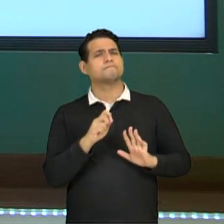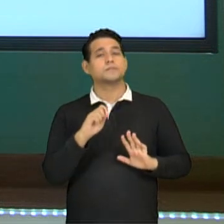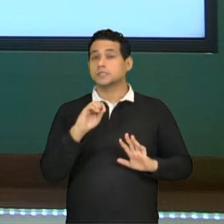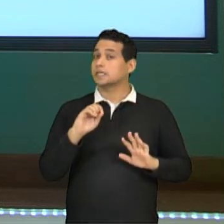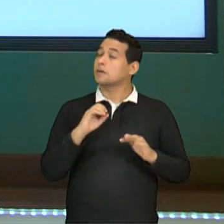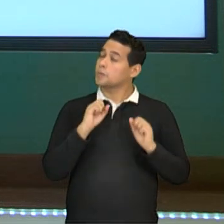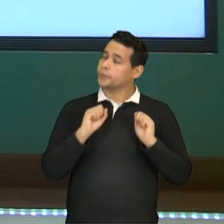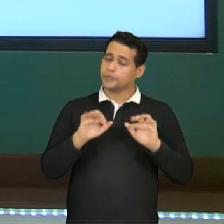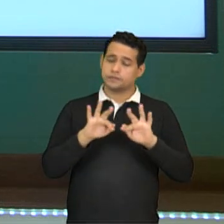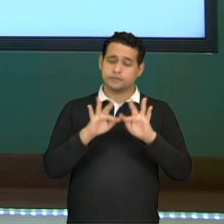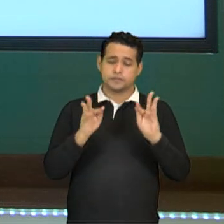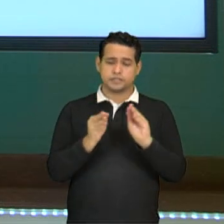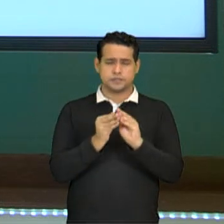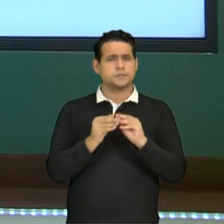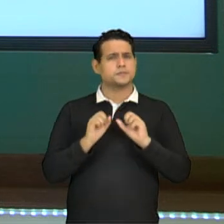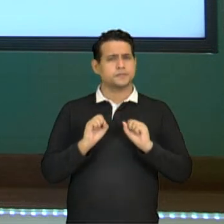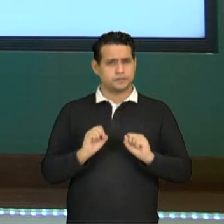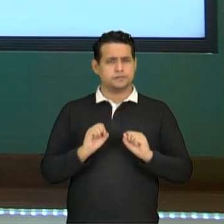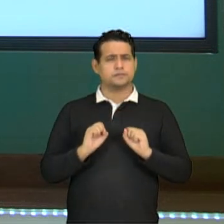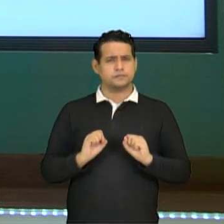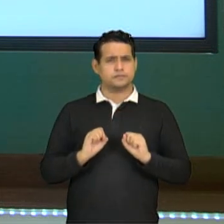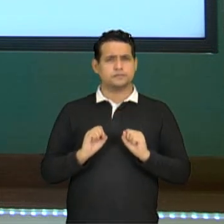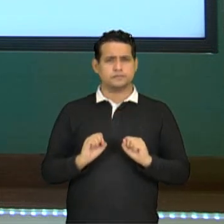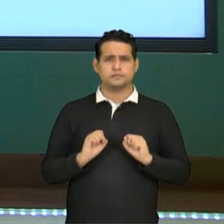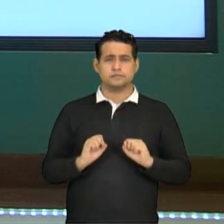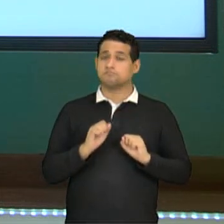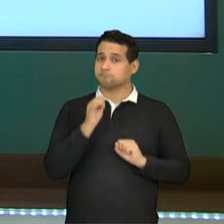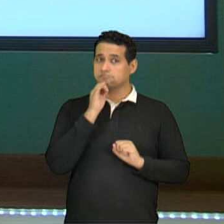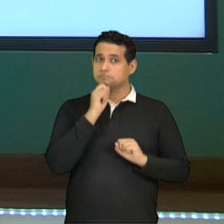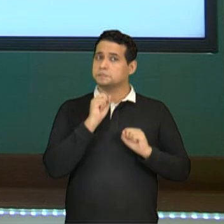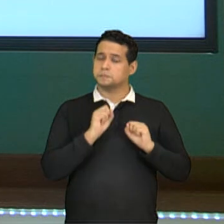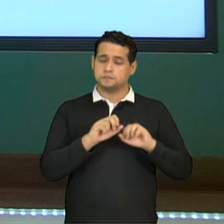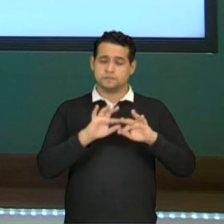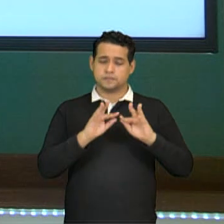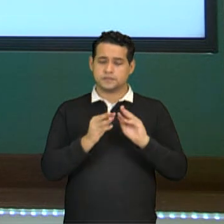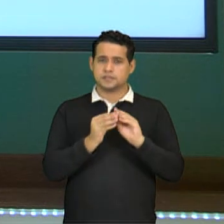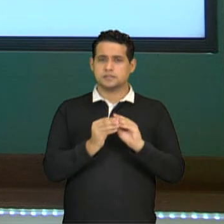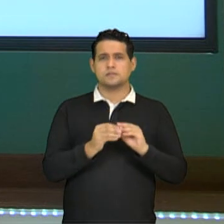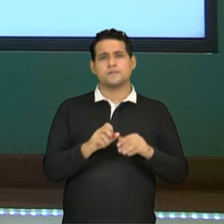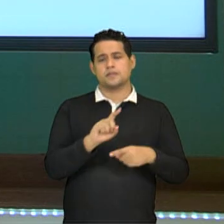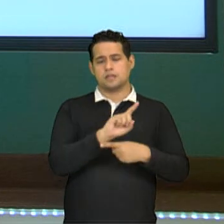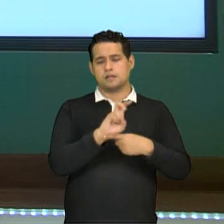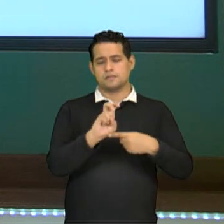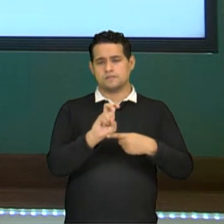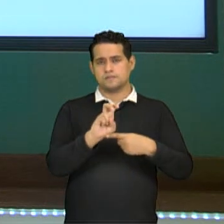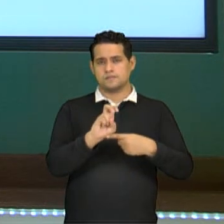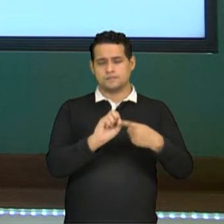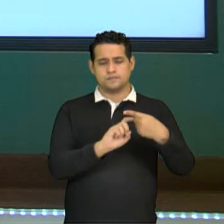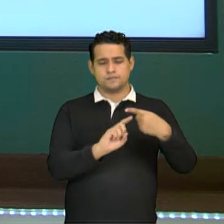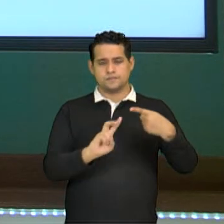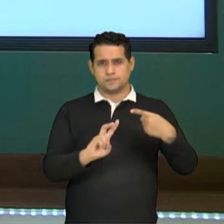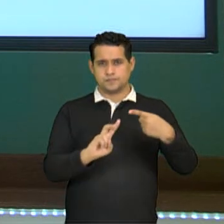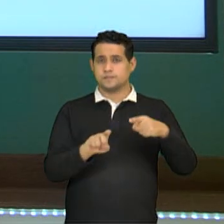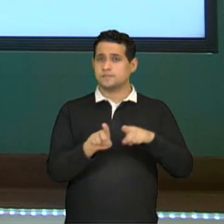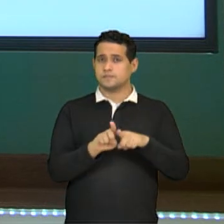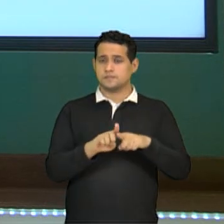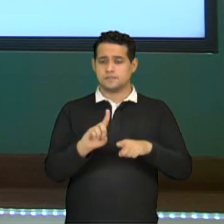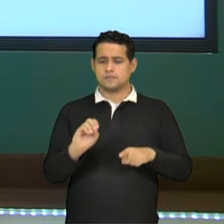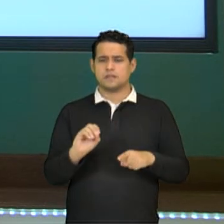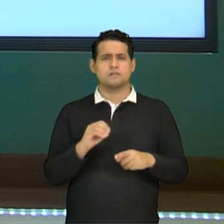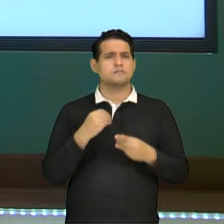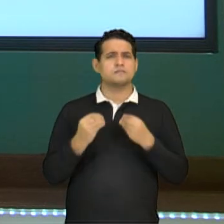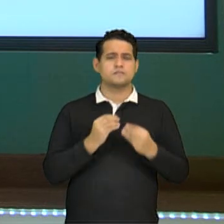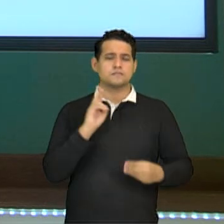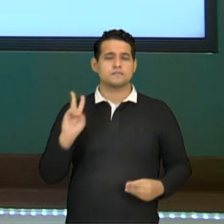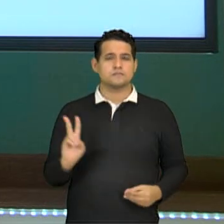ser simplificadas. Ou seja, eu poderia simplificar esse 15, esse 12 e esse 10